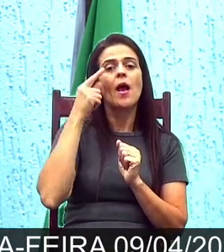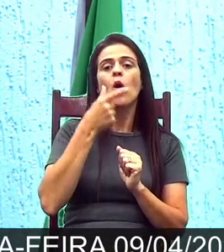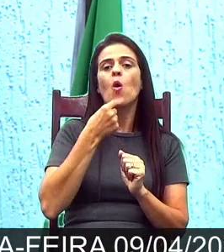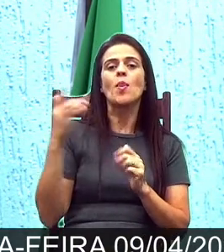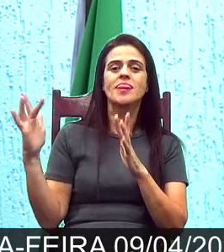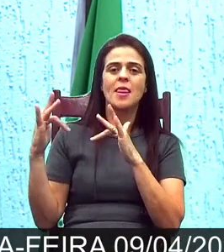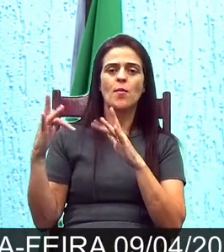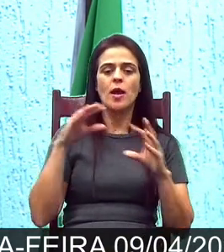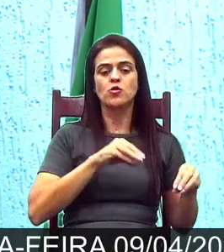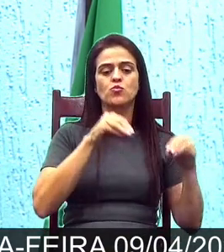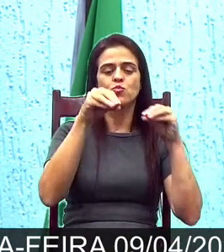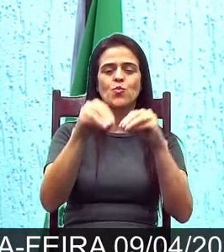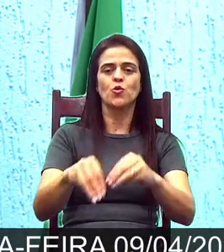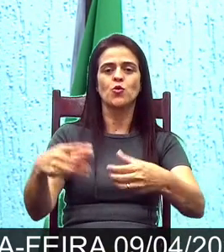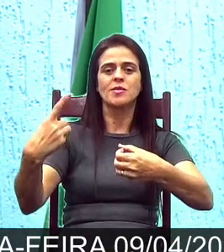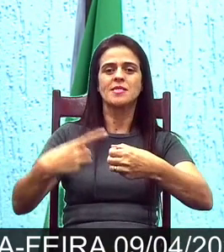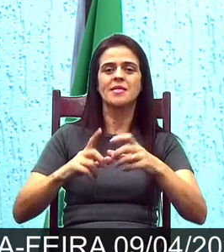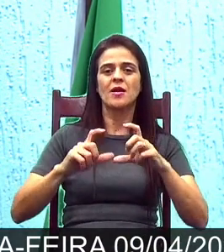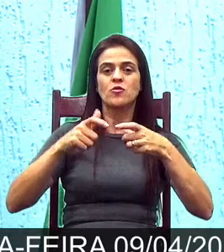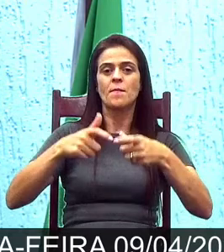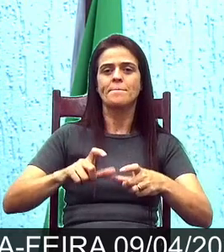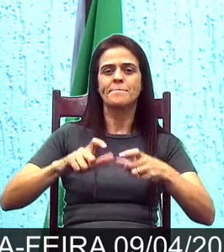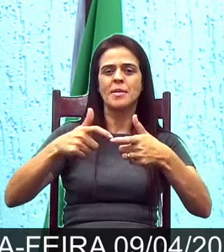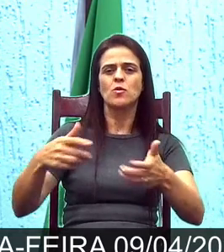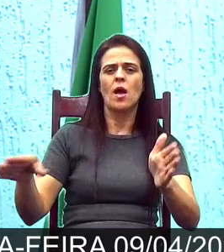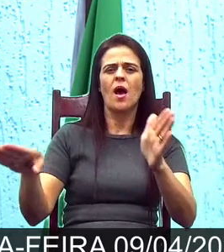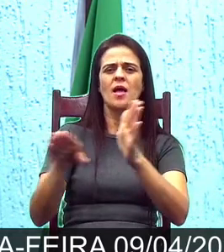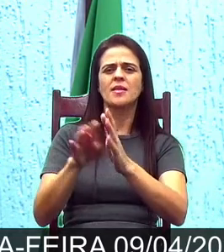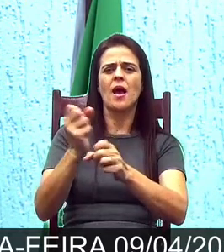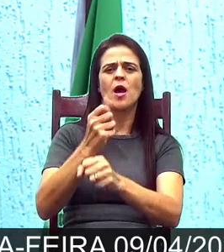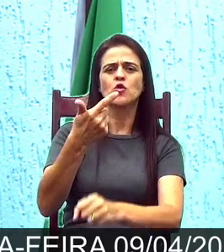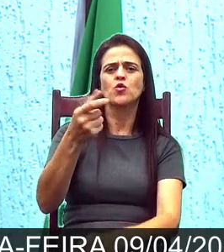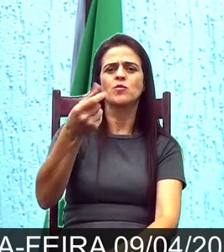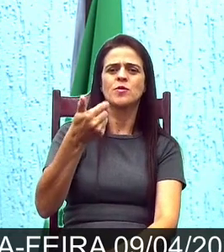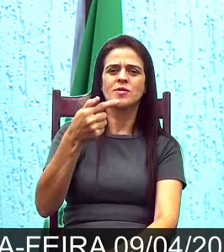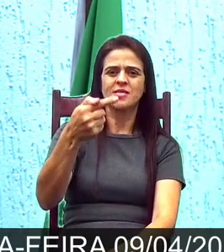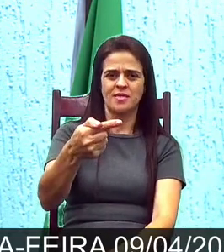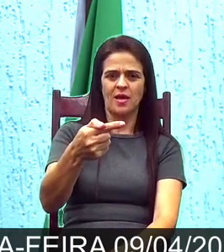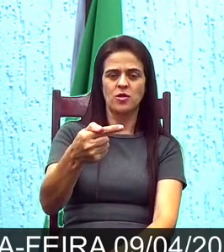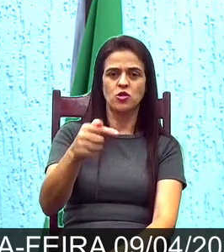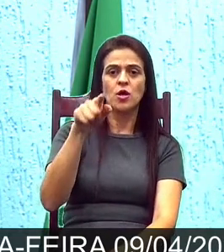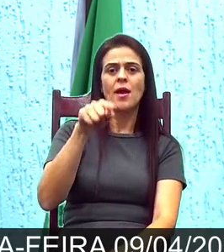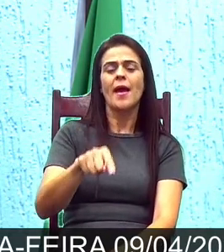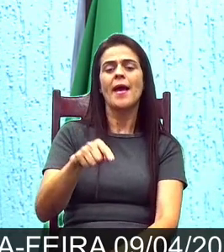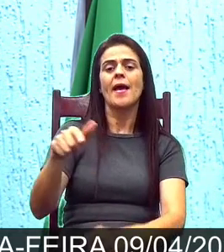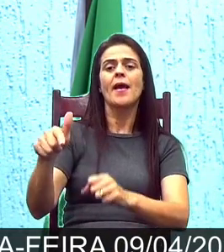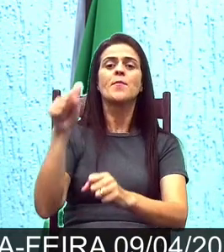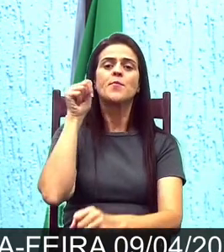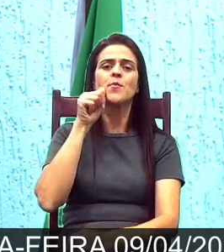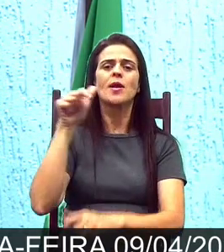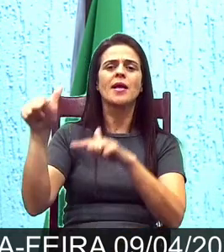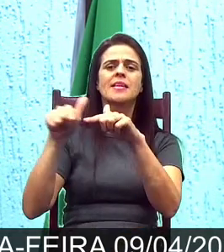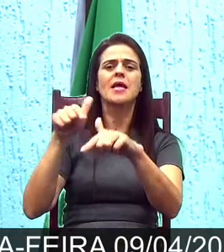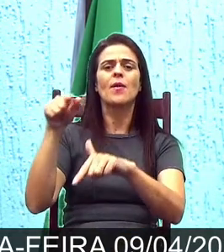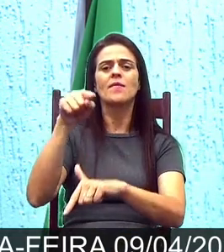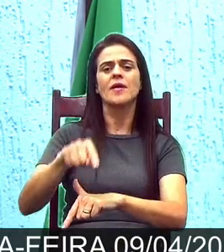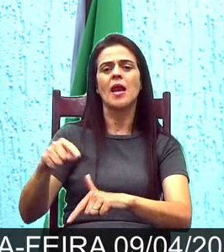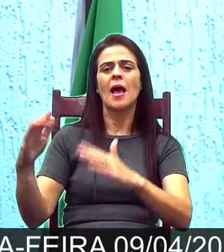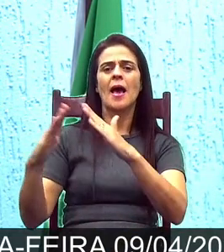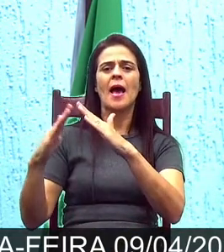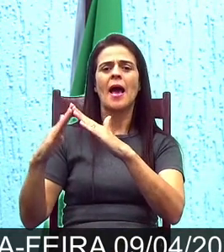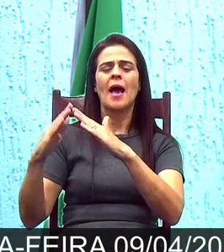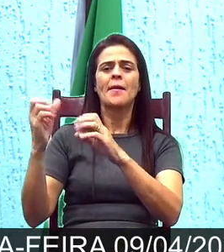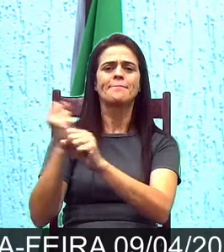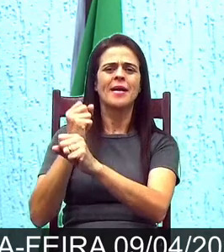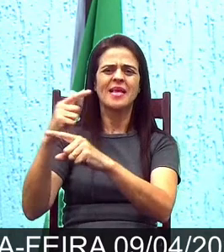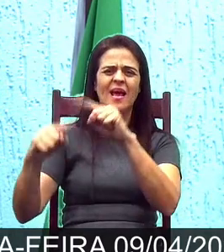Goiás, onde residiram até o ano de 2007. Thaisa trabalhava em uma casa de materiais para construção, desempenhando